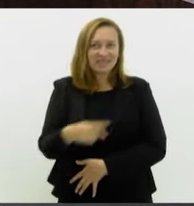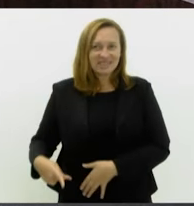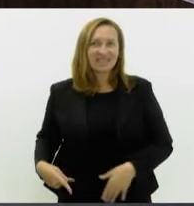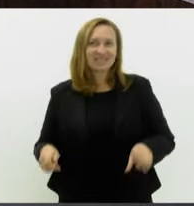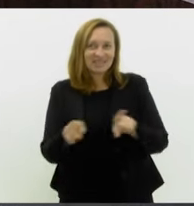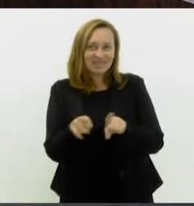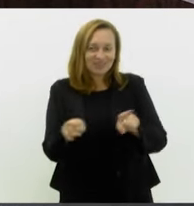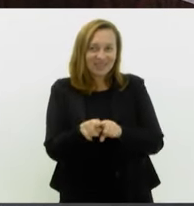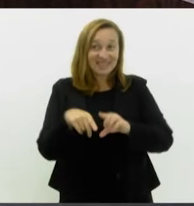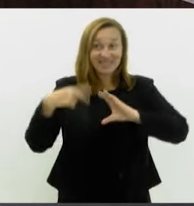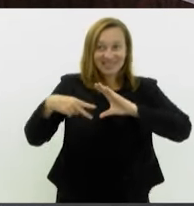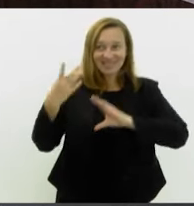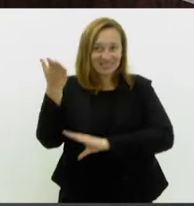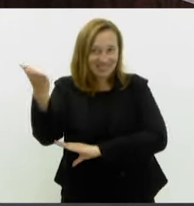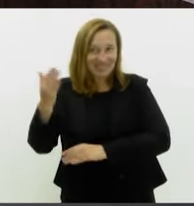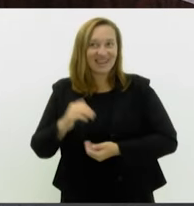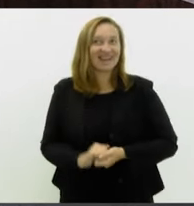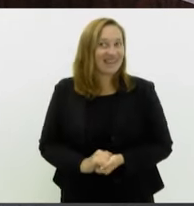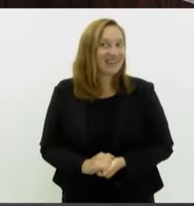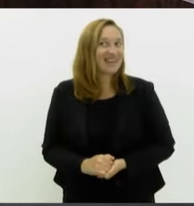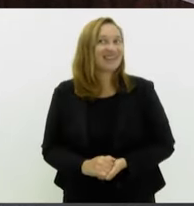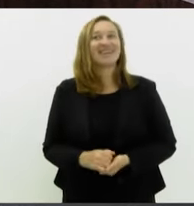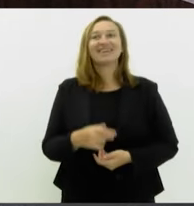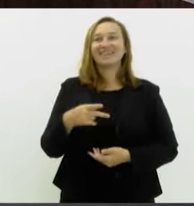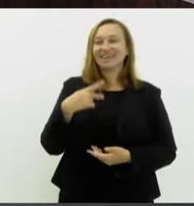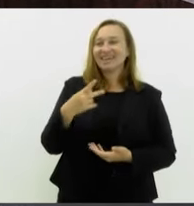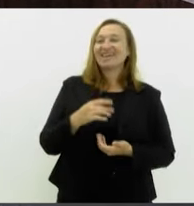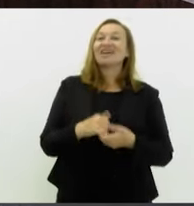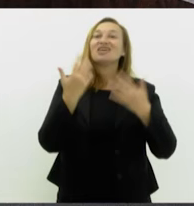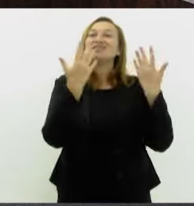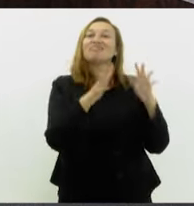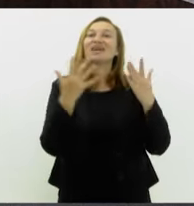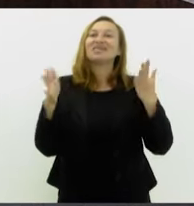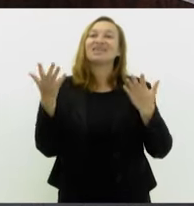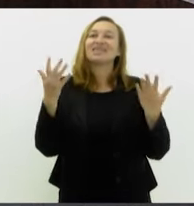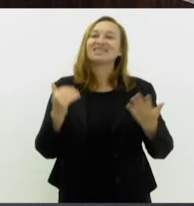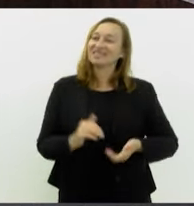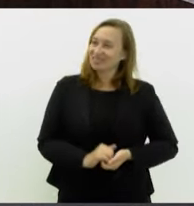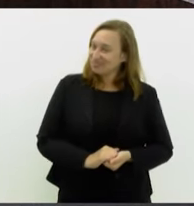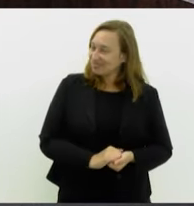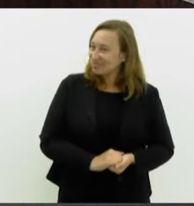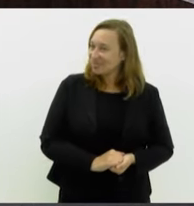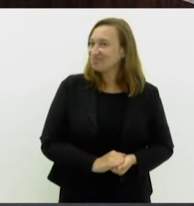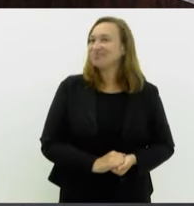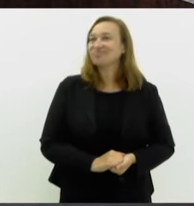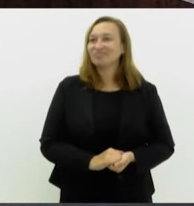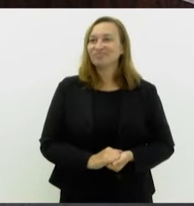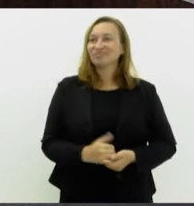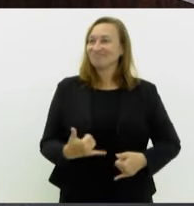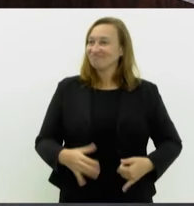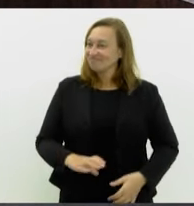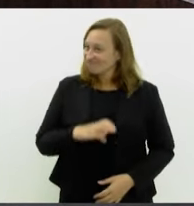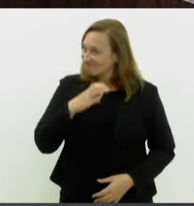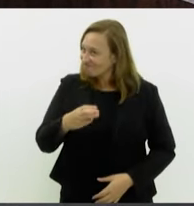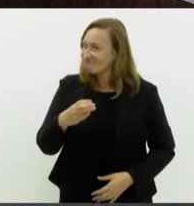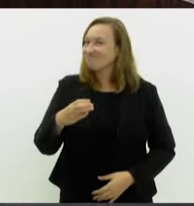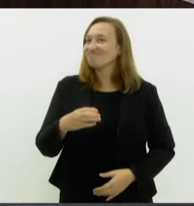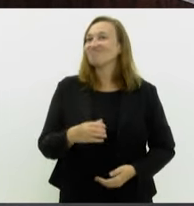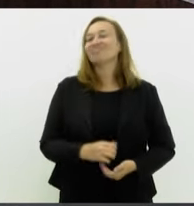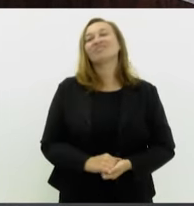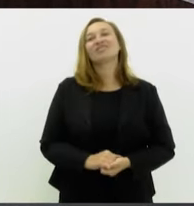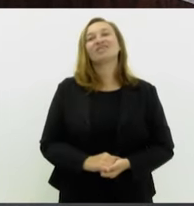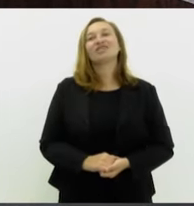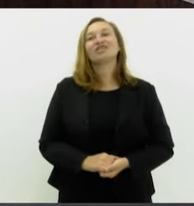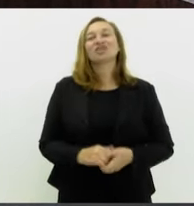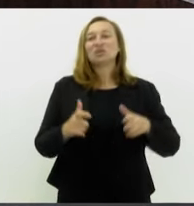daquela Câmara é isso que a gente faz parabéns tá pela pela coragem porque para estar